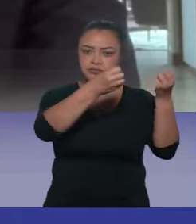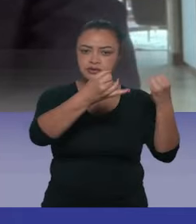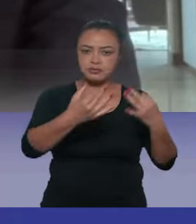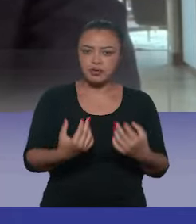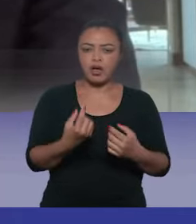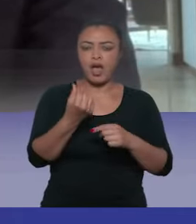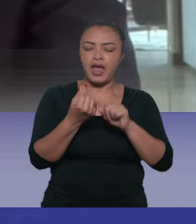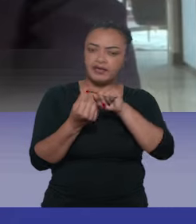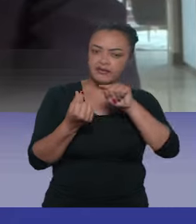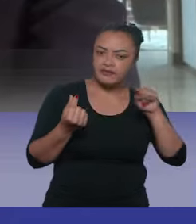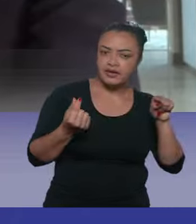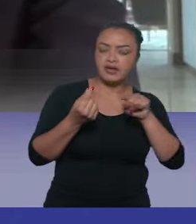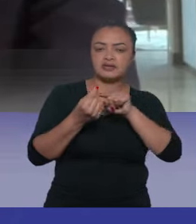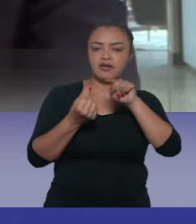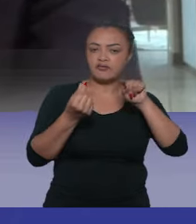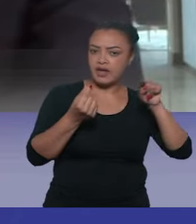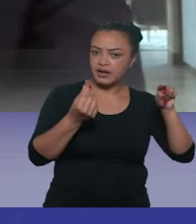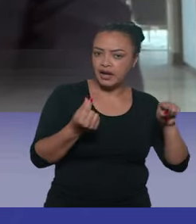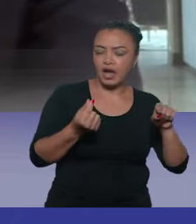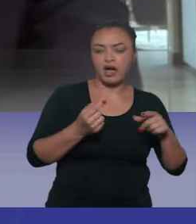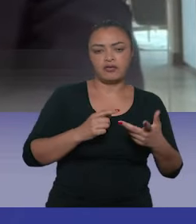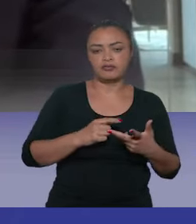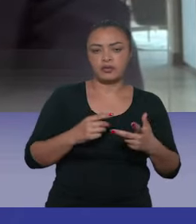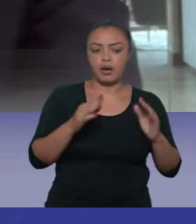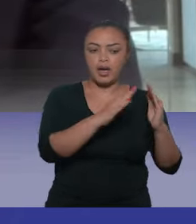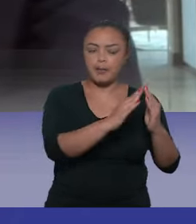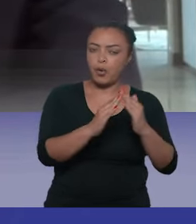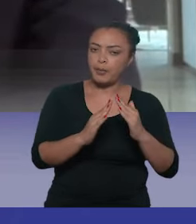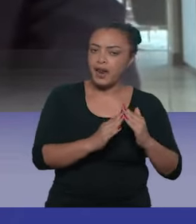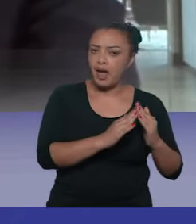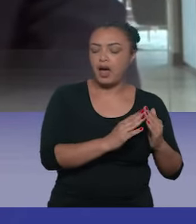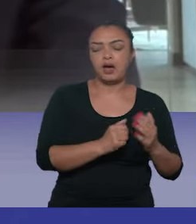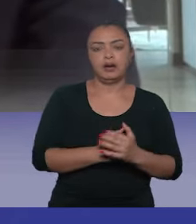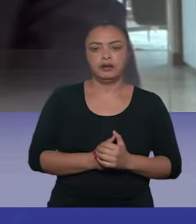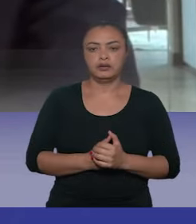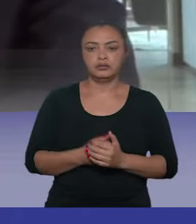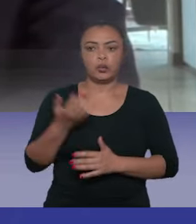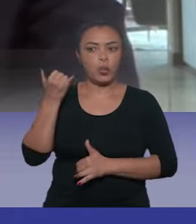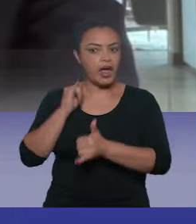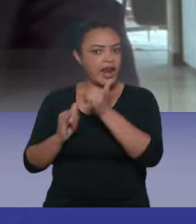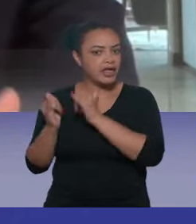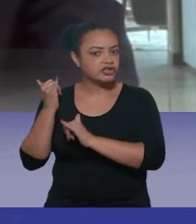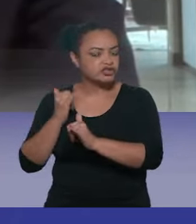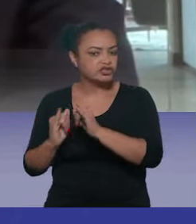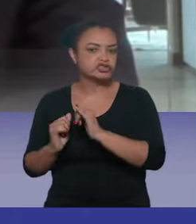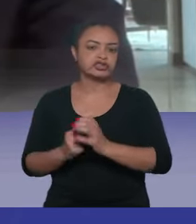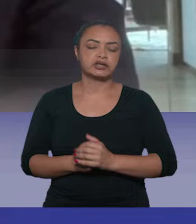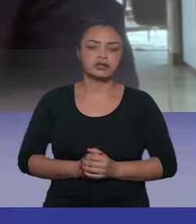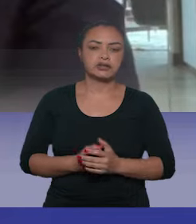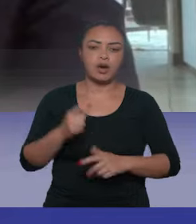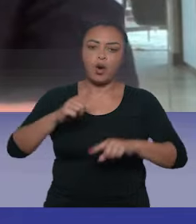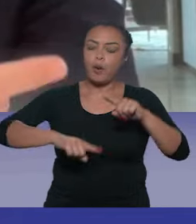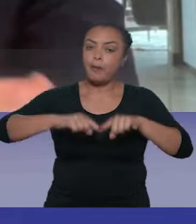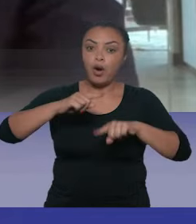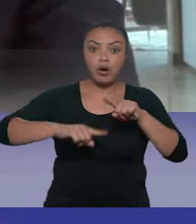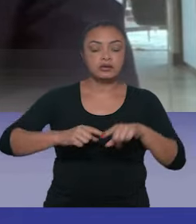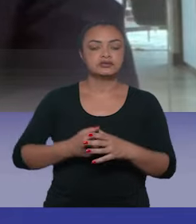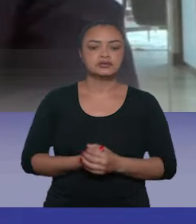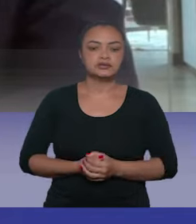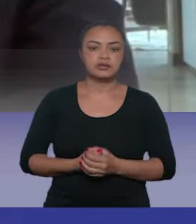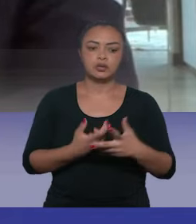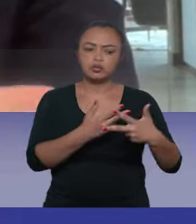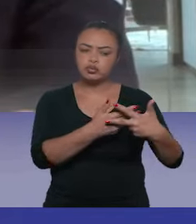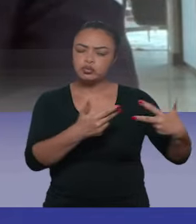gente olhar para esse mundo de investimento, essas alternativas, todas essas classes de ativos que você mencionou, renda fixa, renda variável,